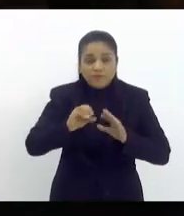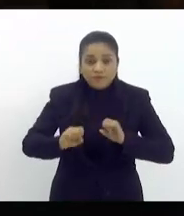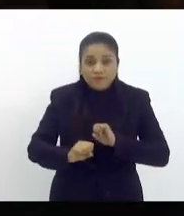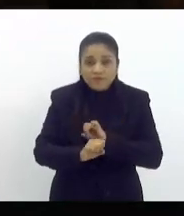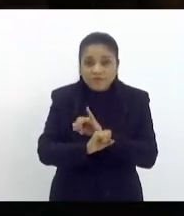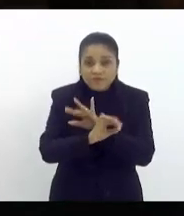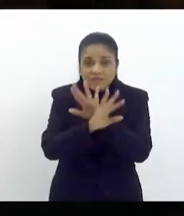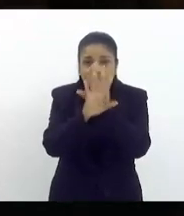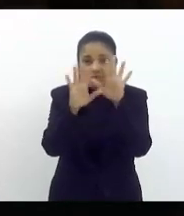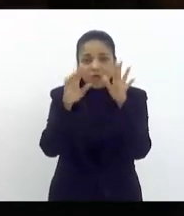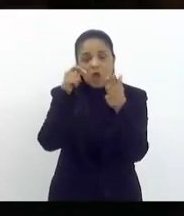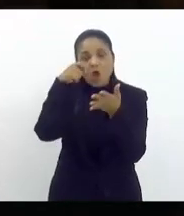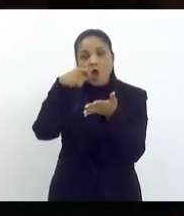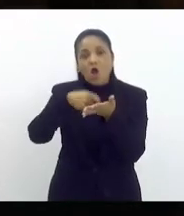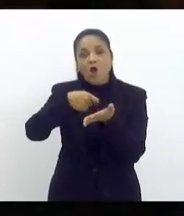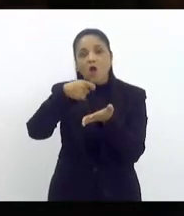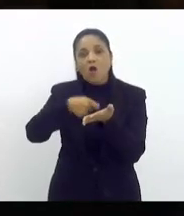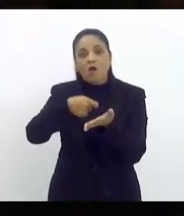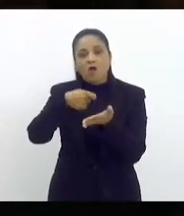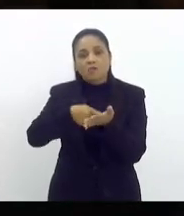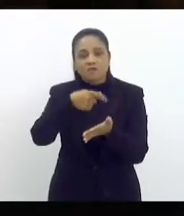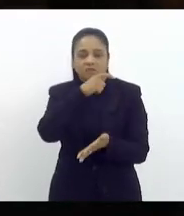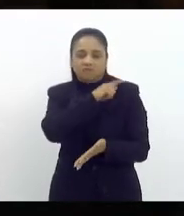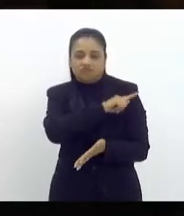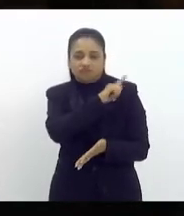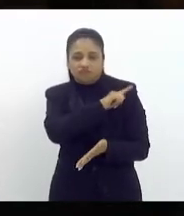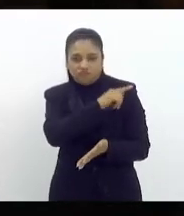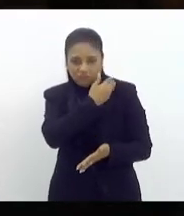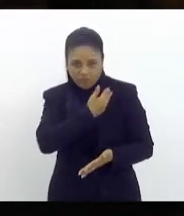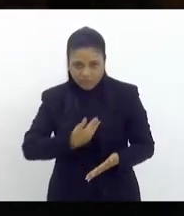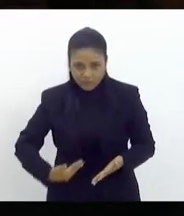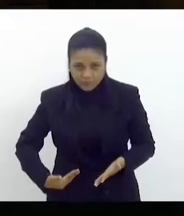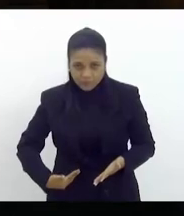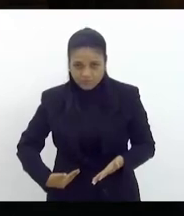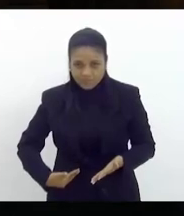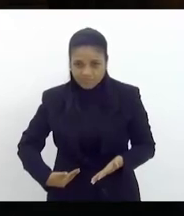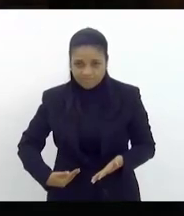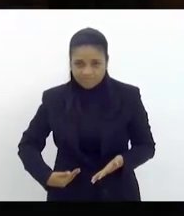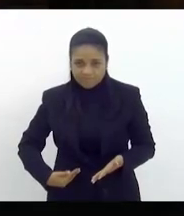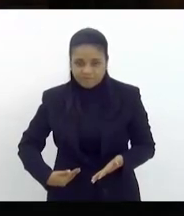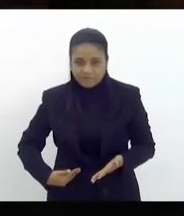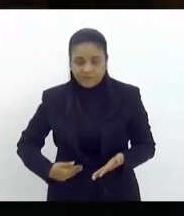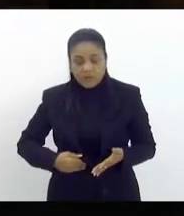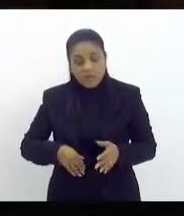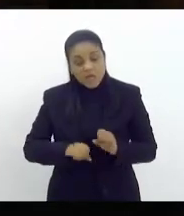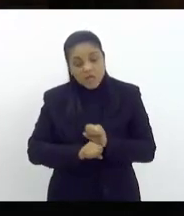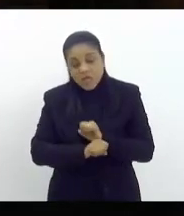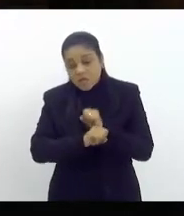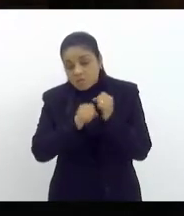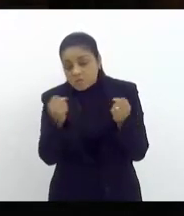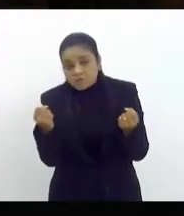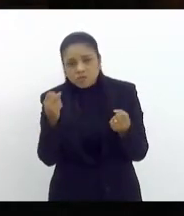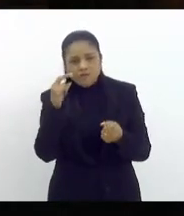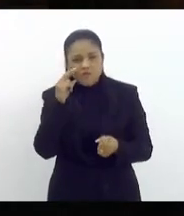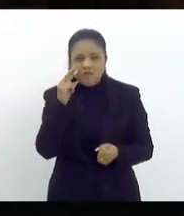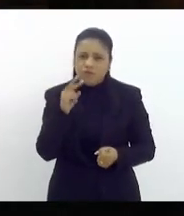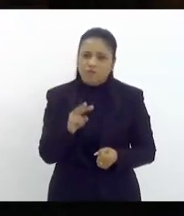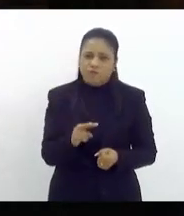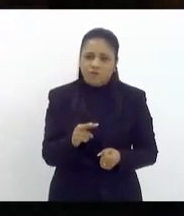que tem que ser obrigação em qualquer gestão gestão pública é impossível que a gente olhe isso como